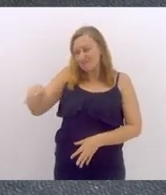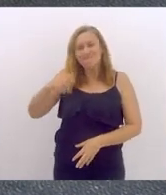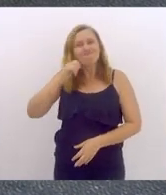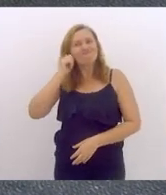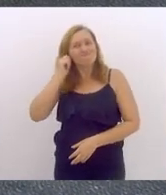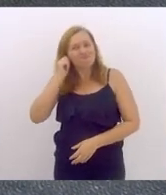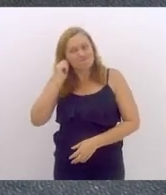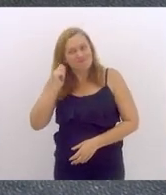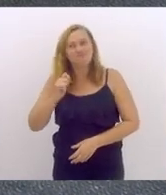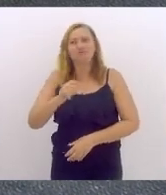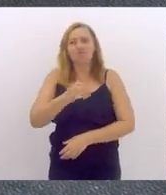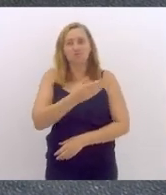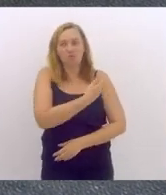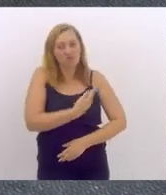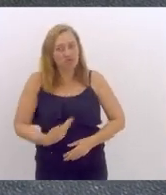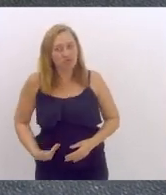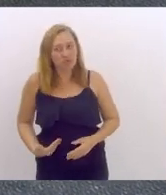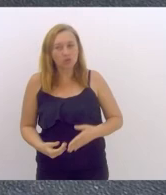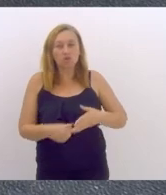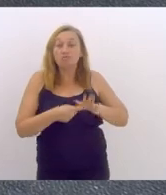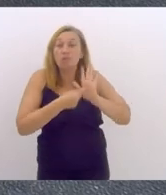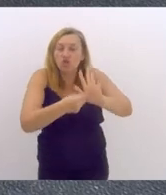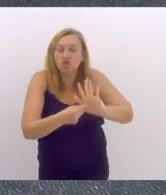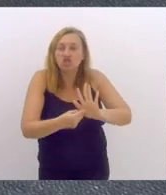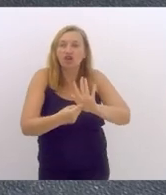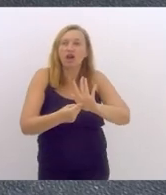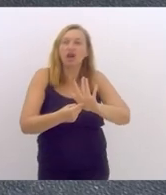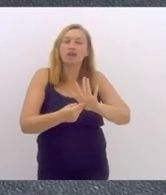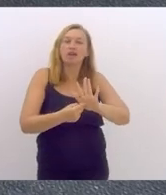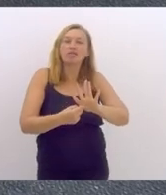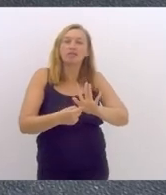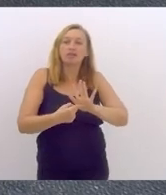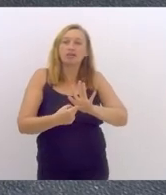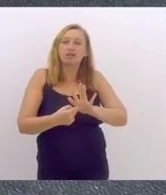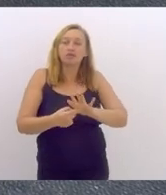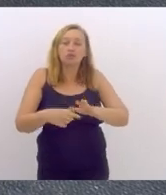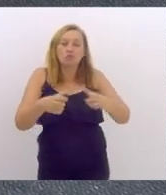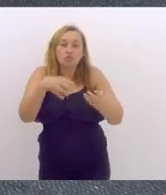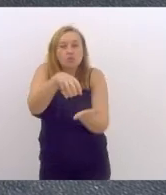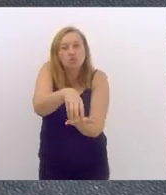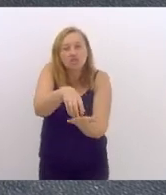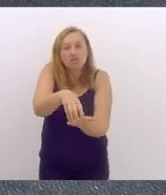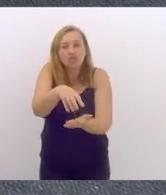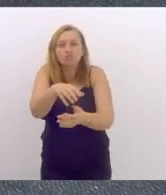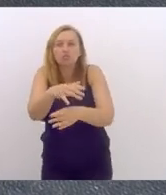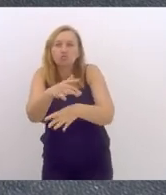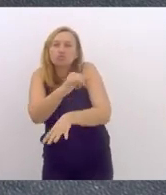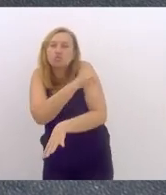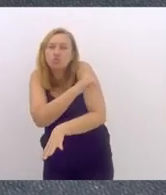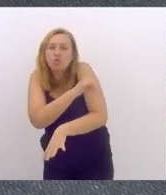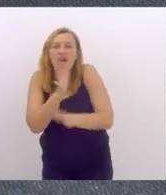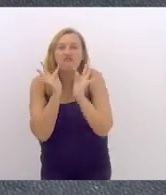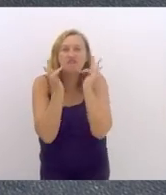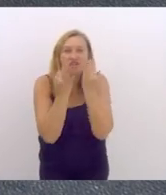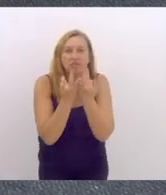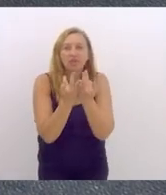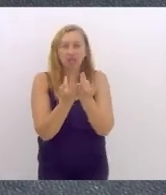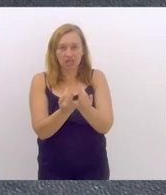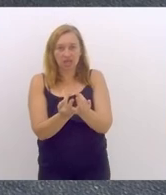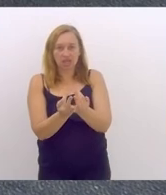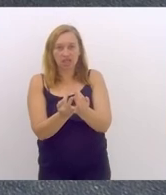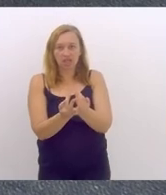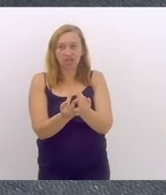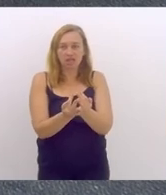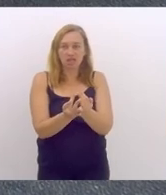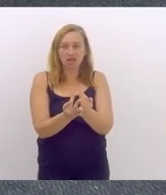orelha tem que fazer isso e sair mostrando para ele aqui o centro da cidade as famílias debaixo das